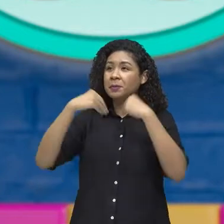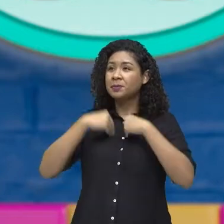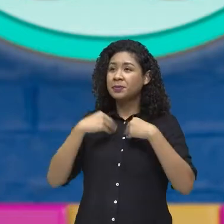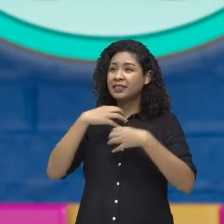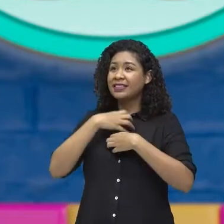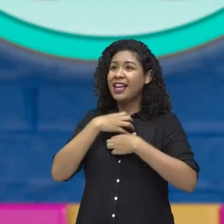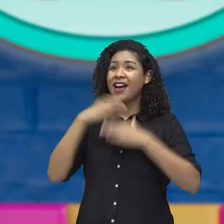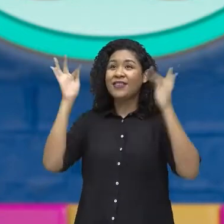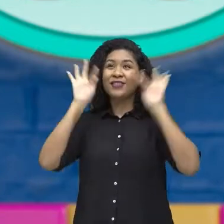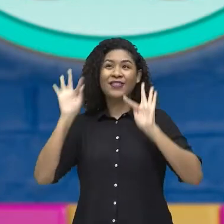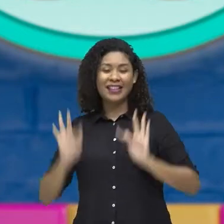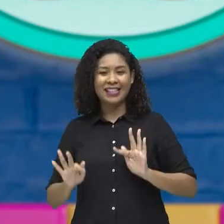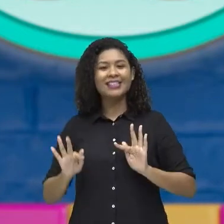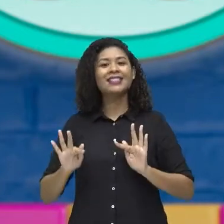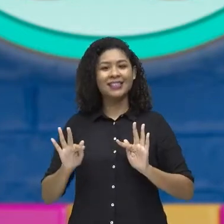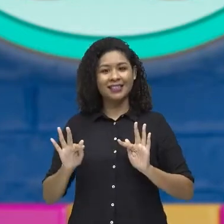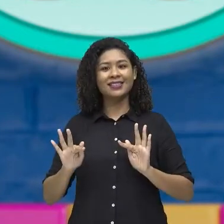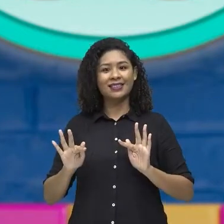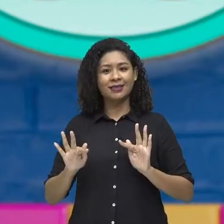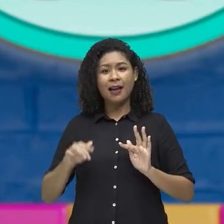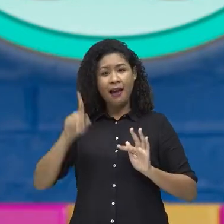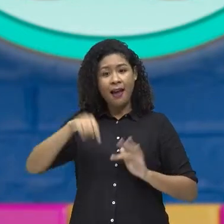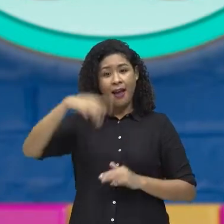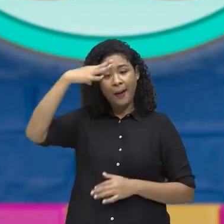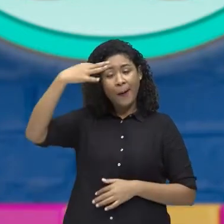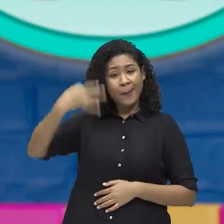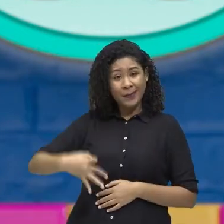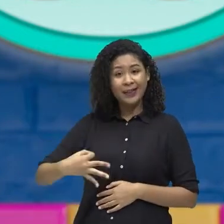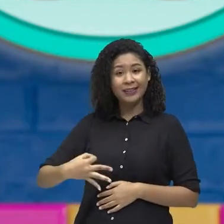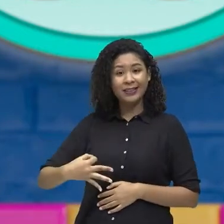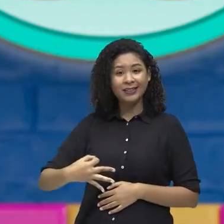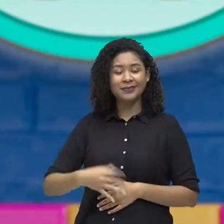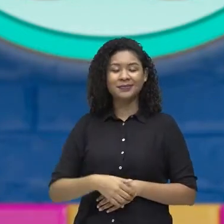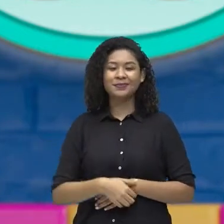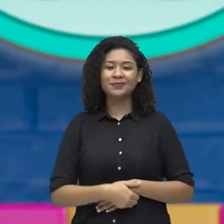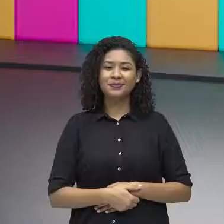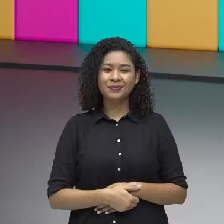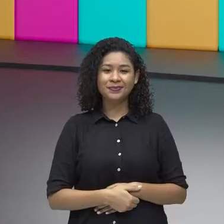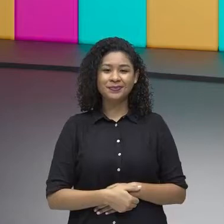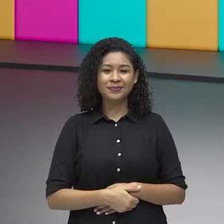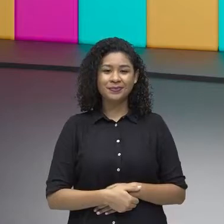gente compreenda também sobre essa felicidade, que é um dos aspectos de vida também.